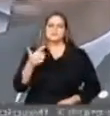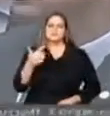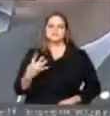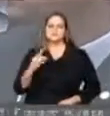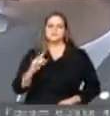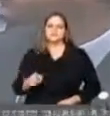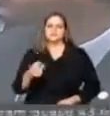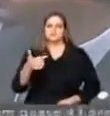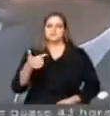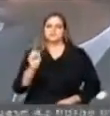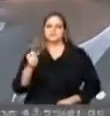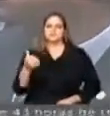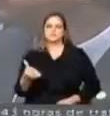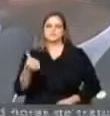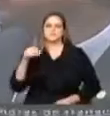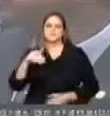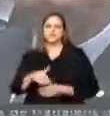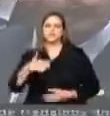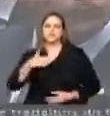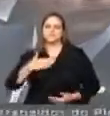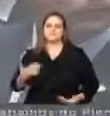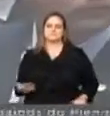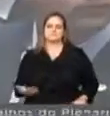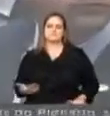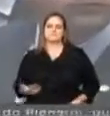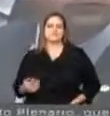1.524.286 votos. Não poderia